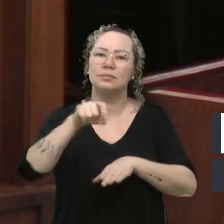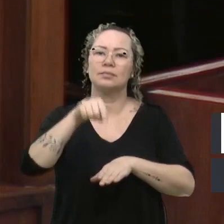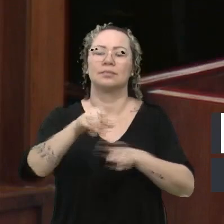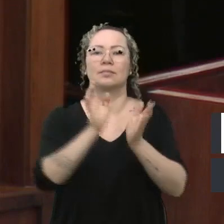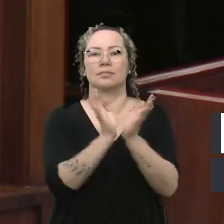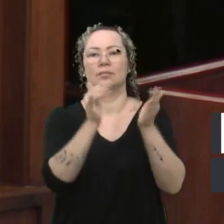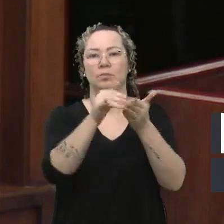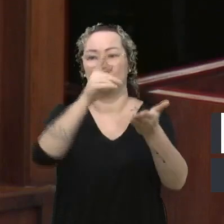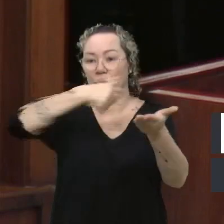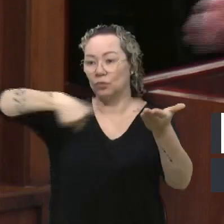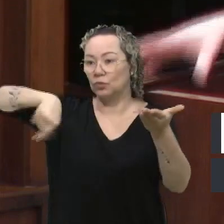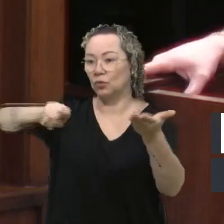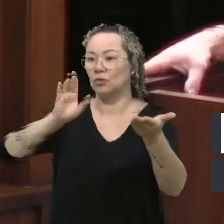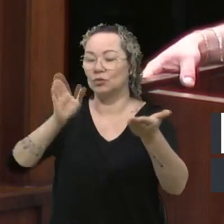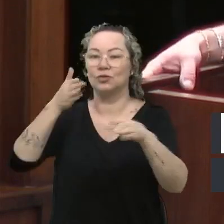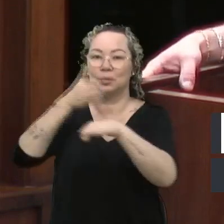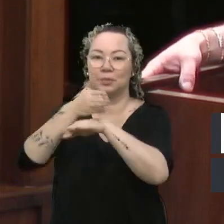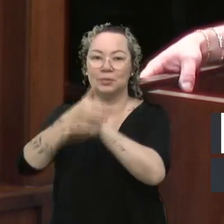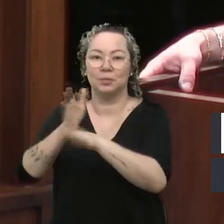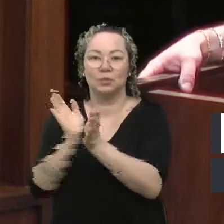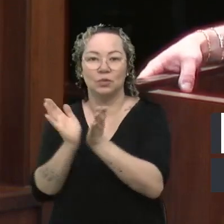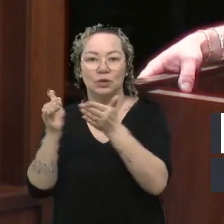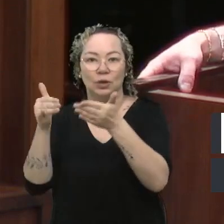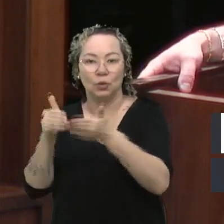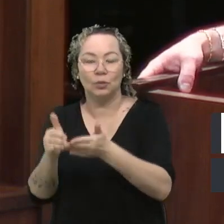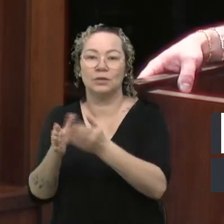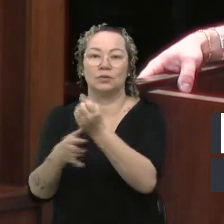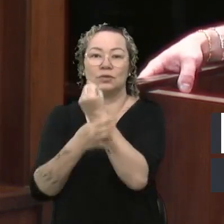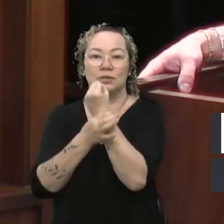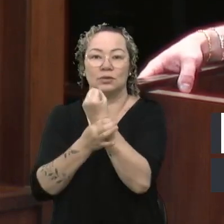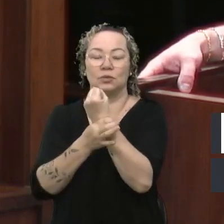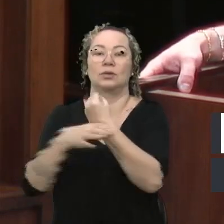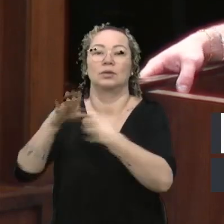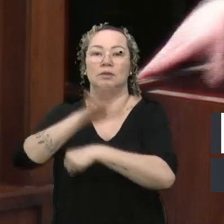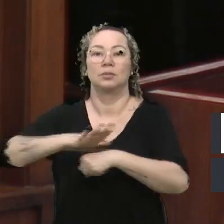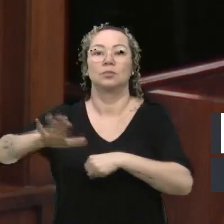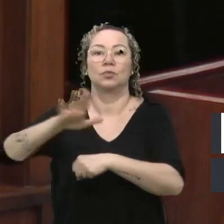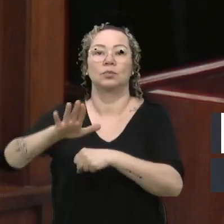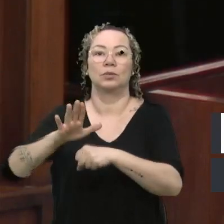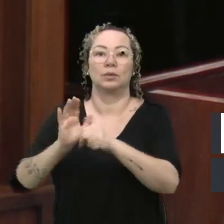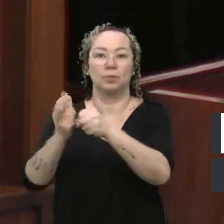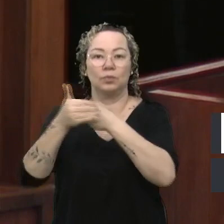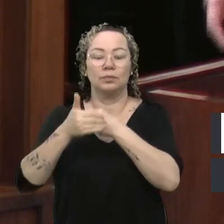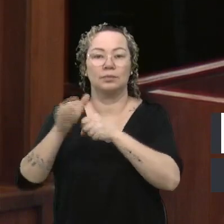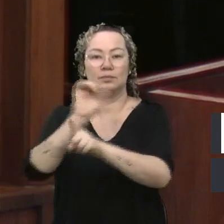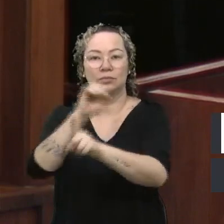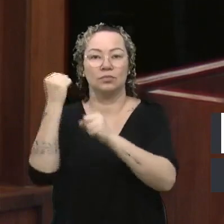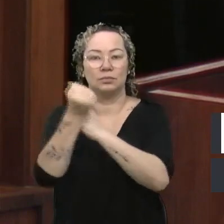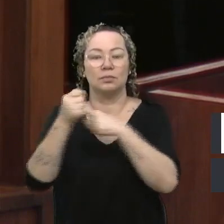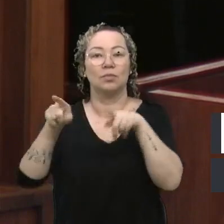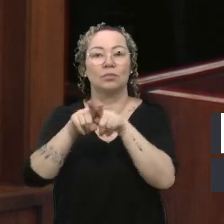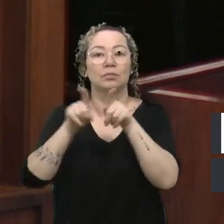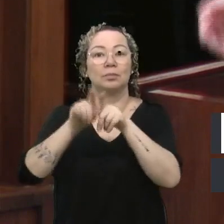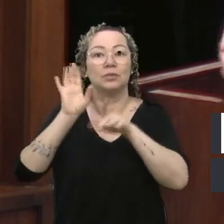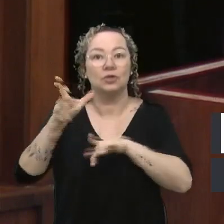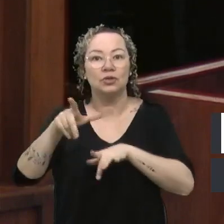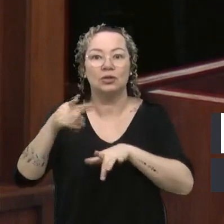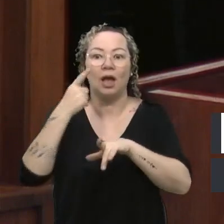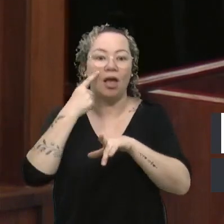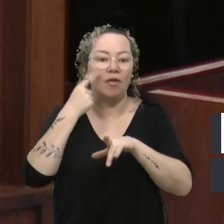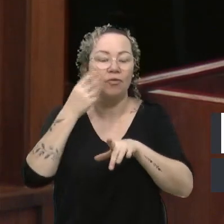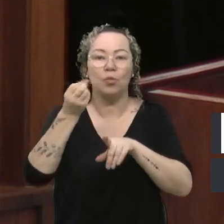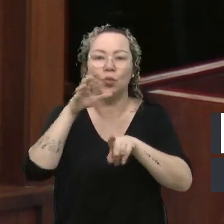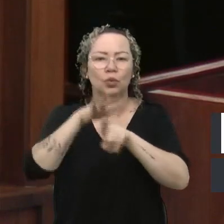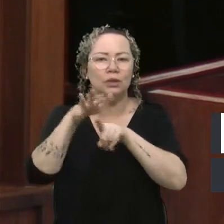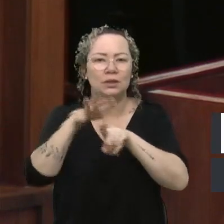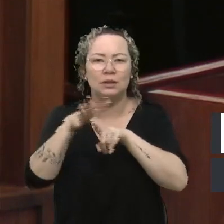da comissão, e eu, como presidente da Comissão de Segurança Pública e Proteção Social, também já recebi diversas demandas, em especial